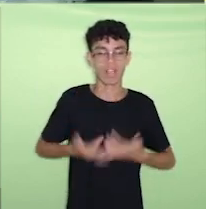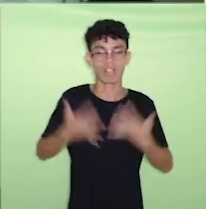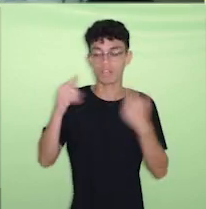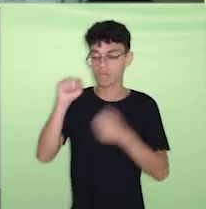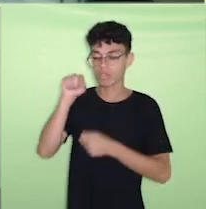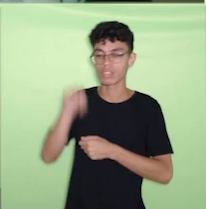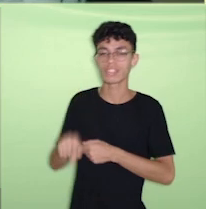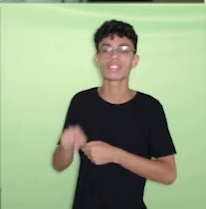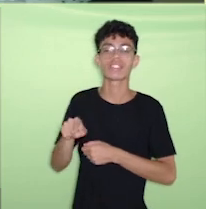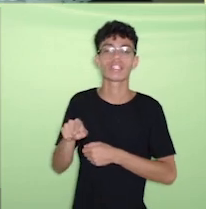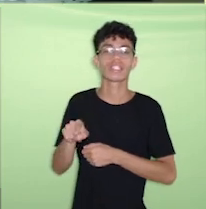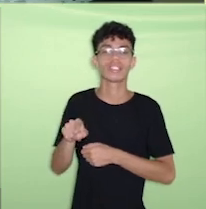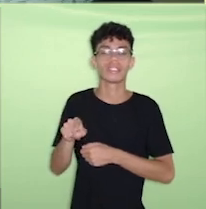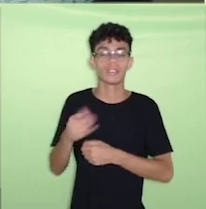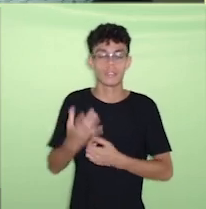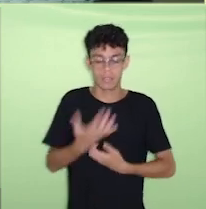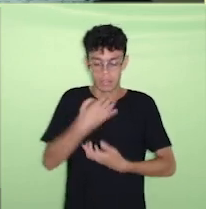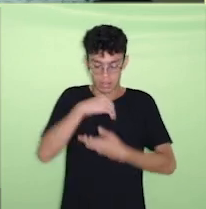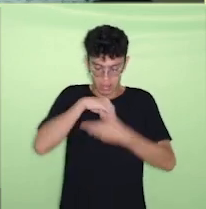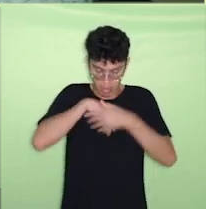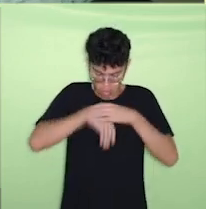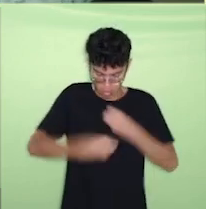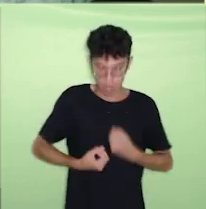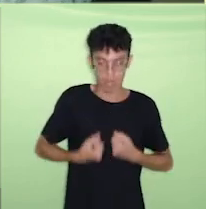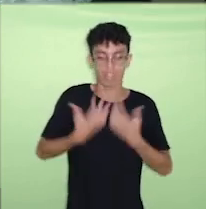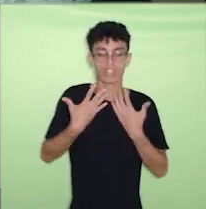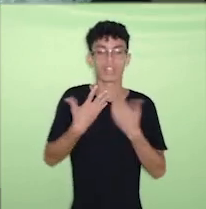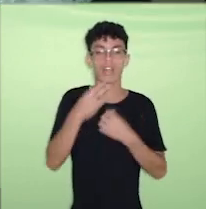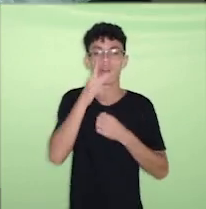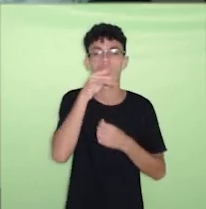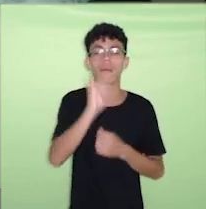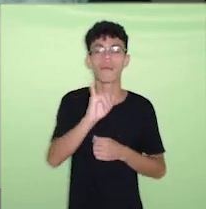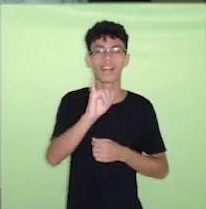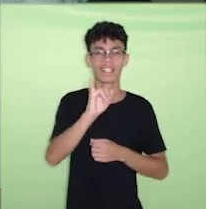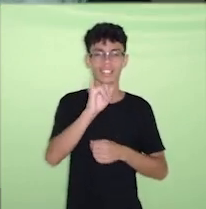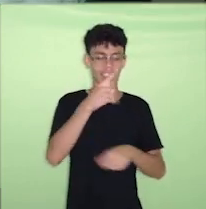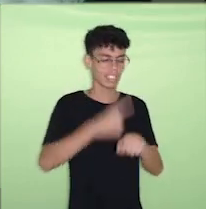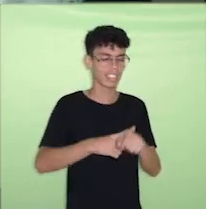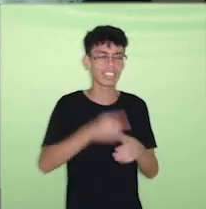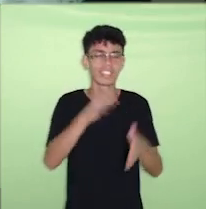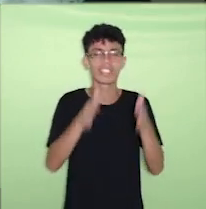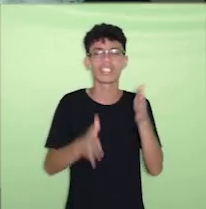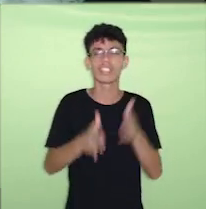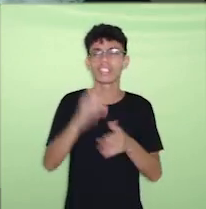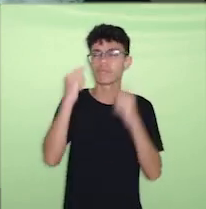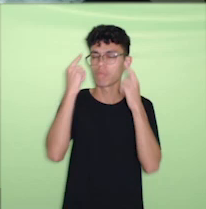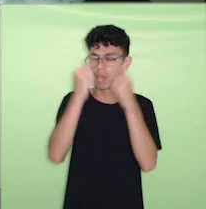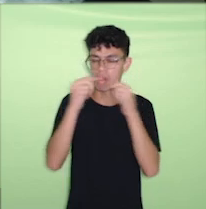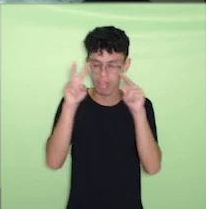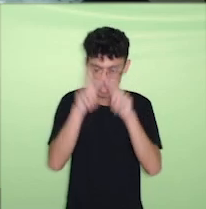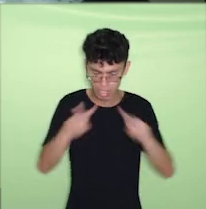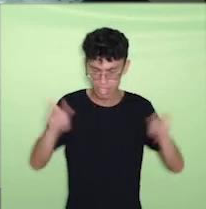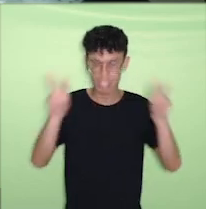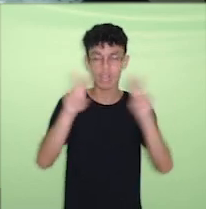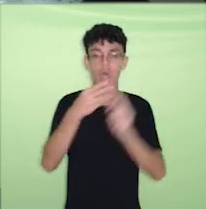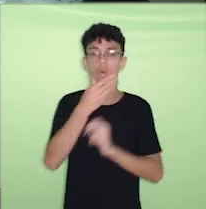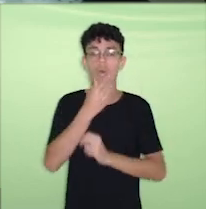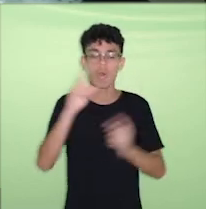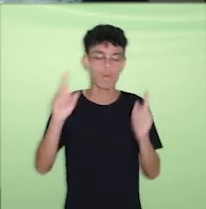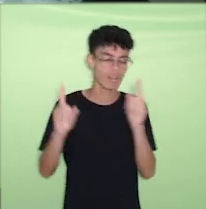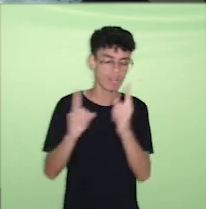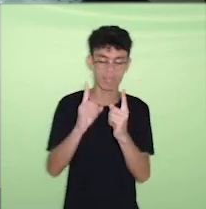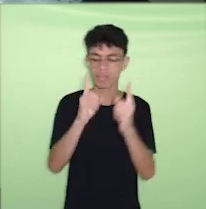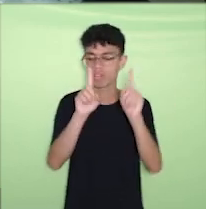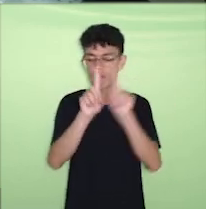Você mesma é que se consome. Pai, esse é um tempo de cegueira. Os homens não se veem. Sob